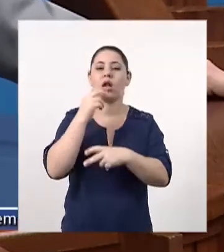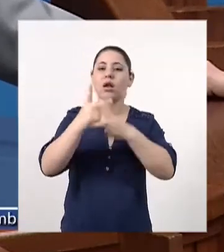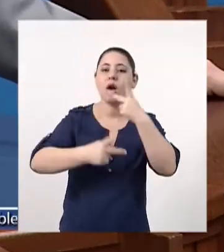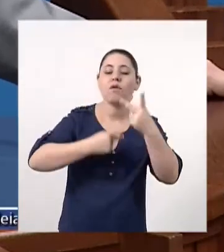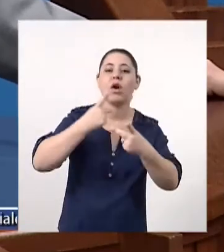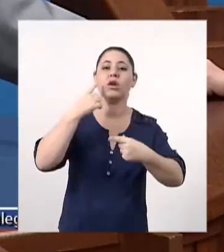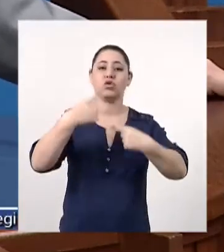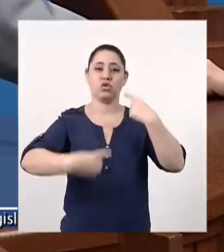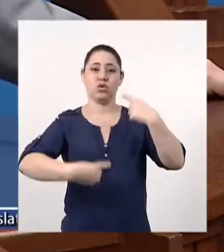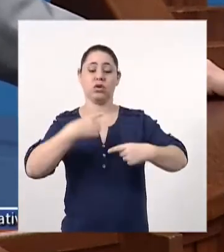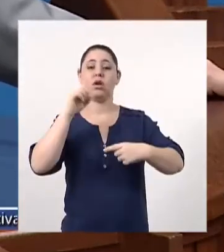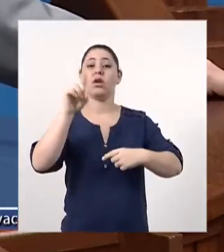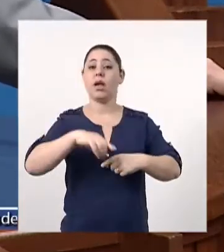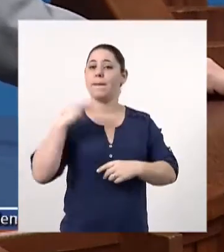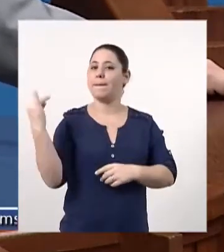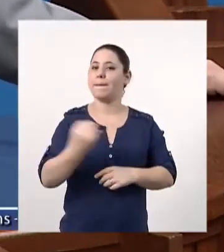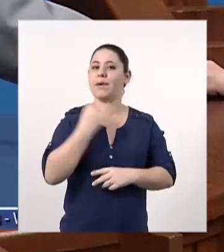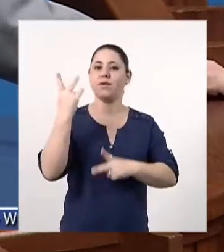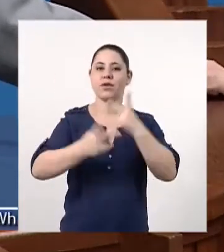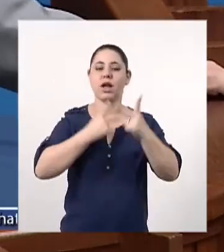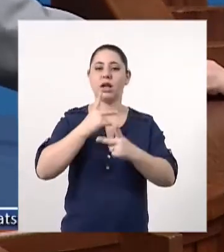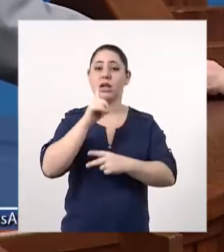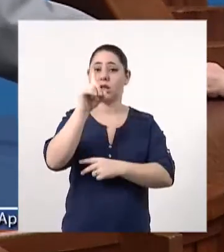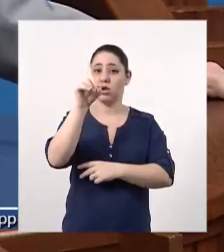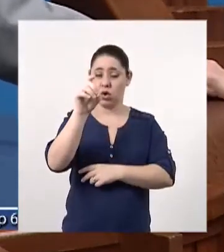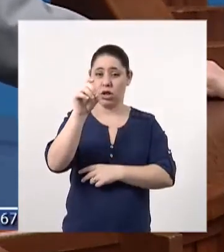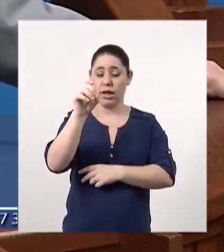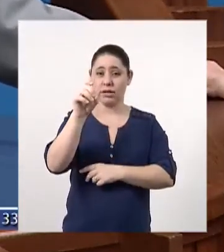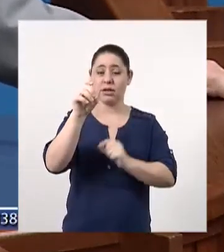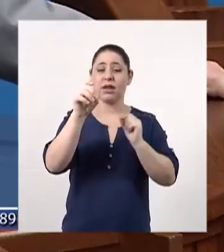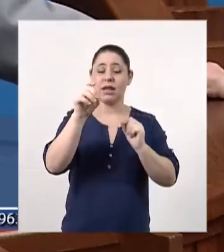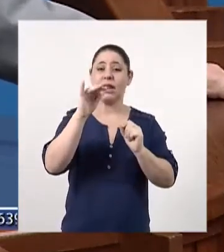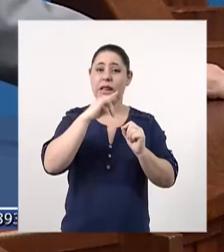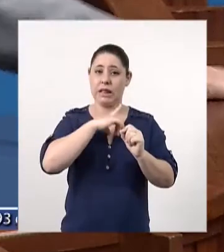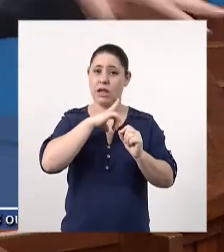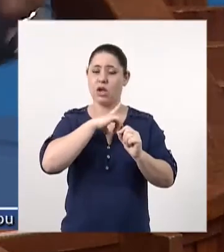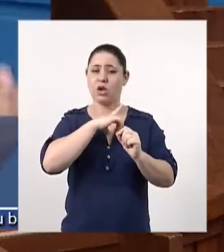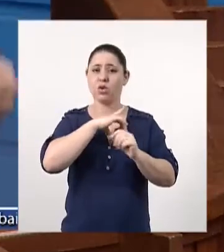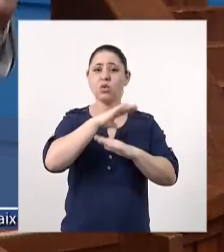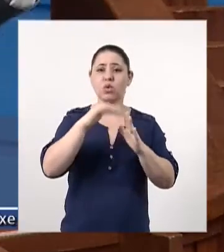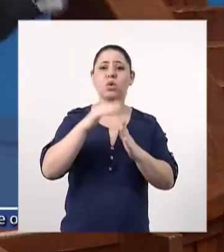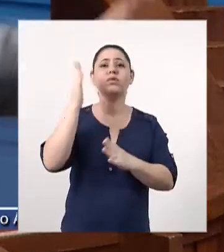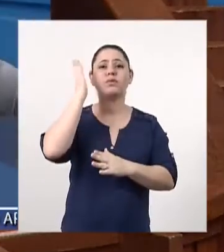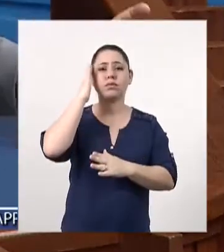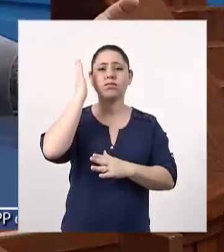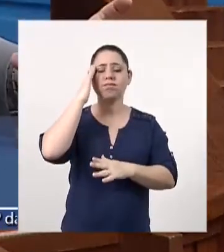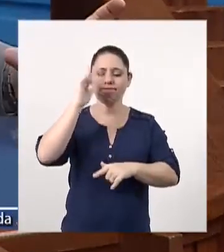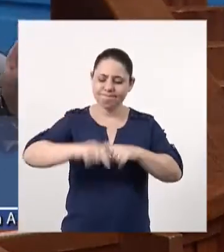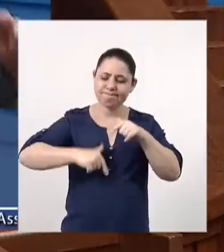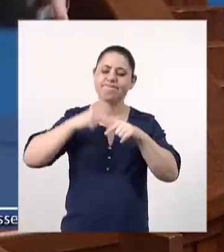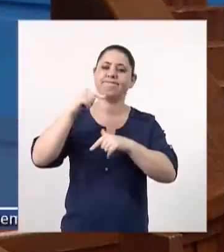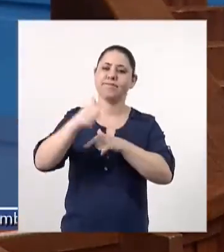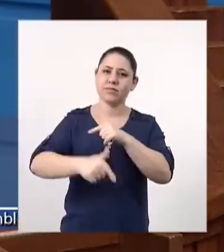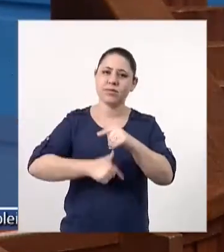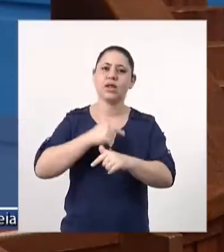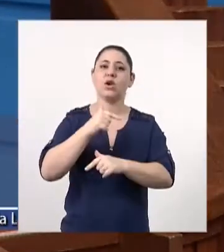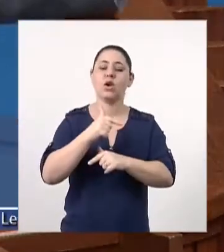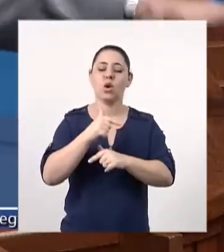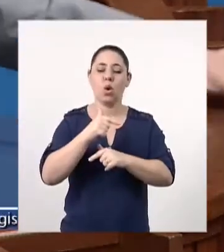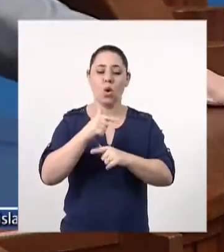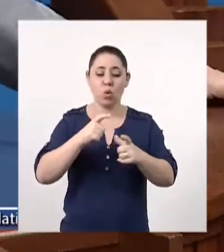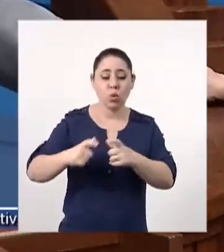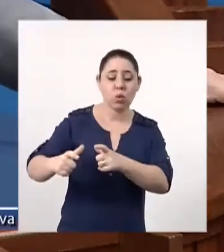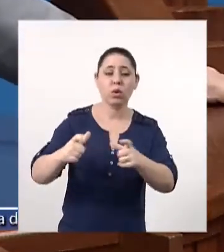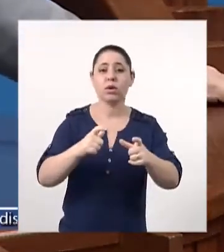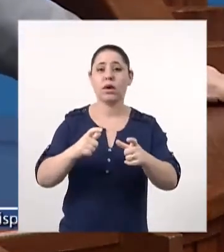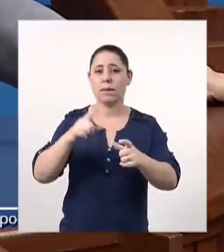aí é importante dizer que em Dourados, embora todos nós estejamos pleiteando um espaço